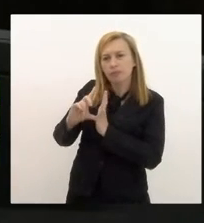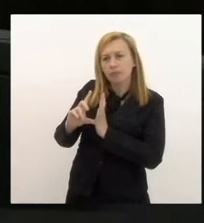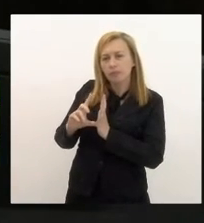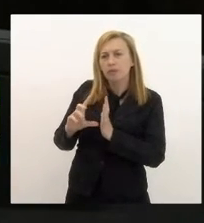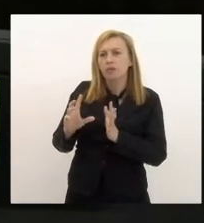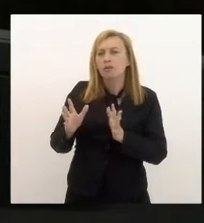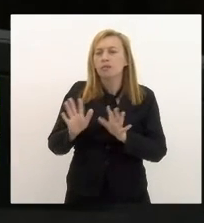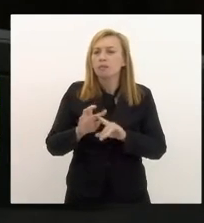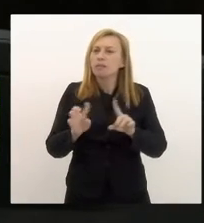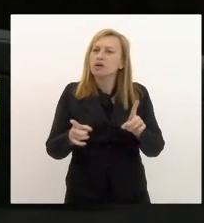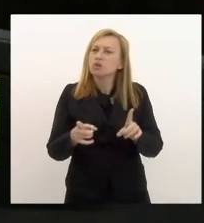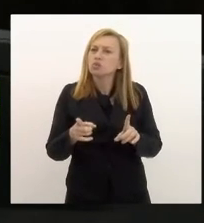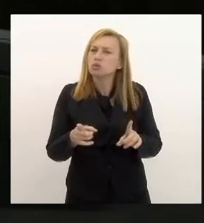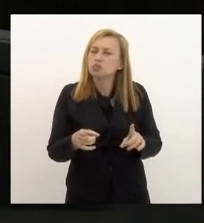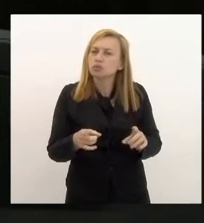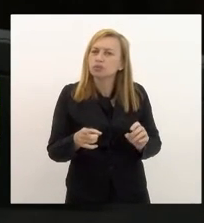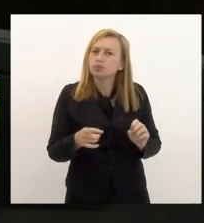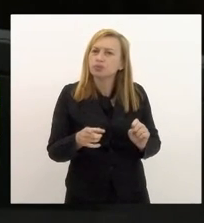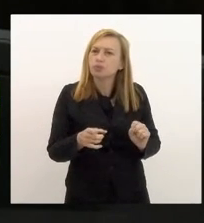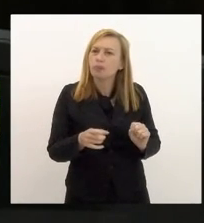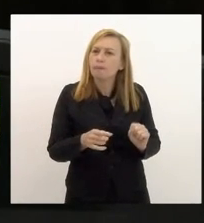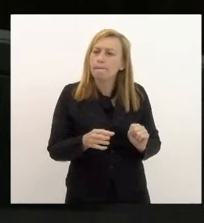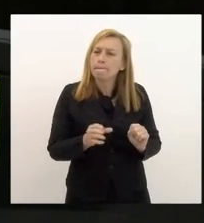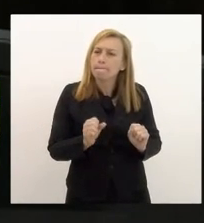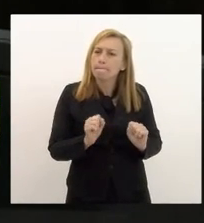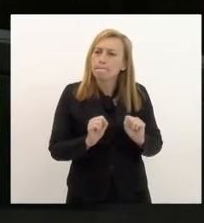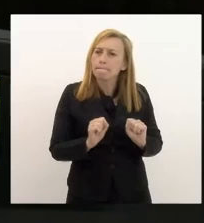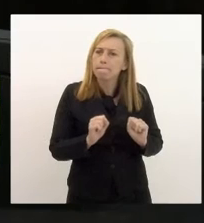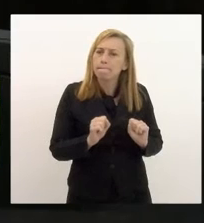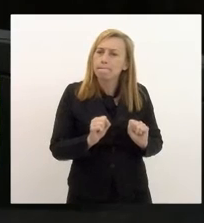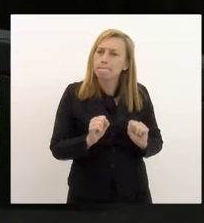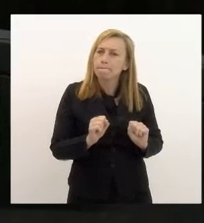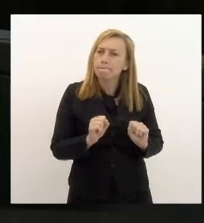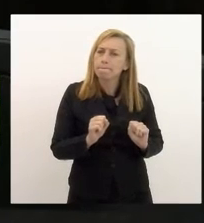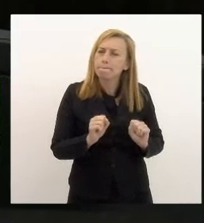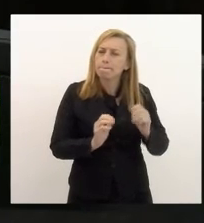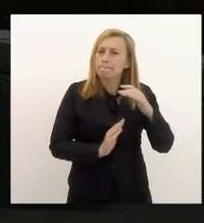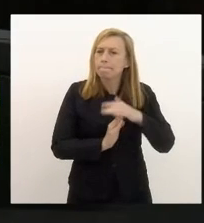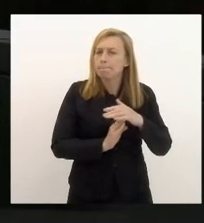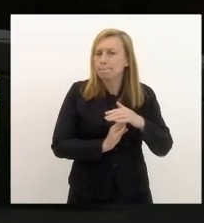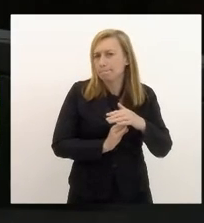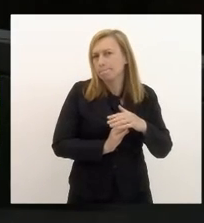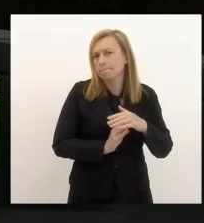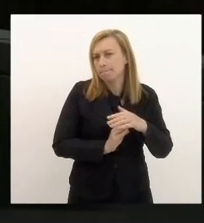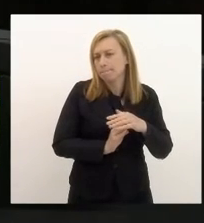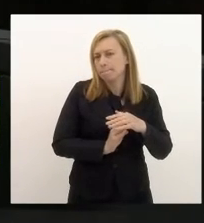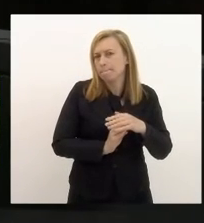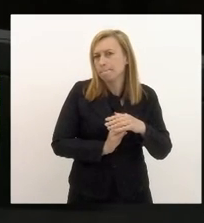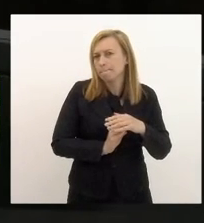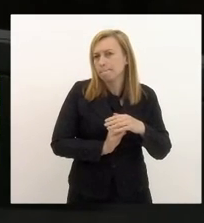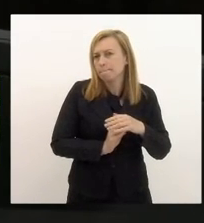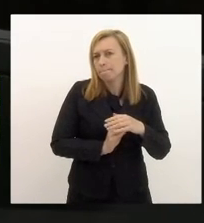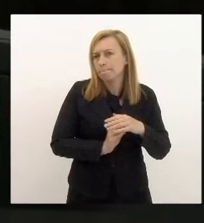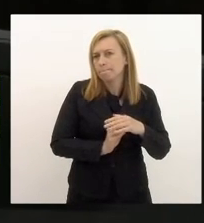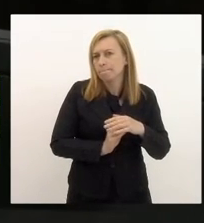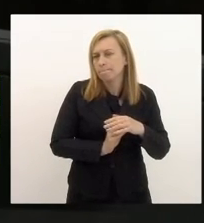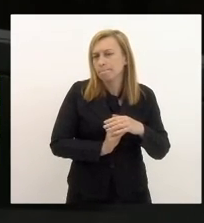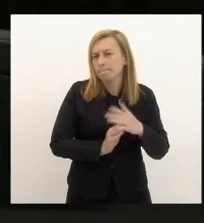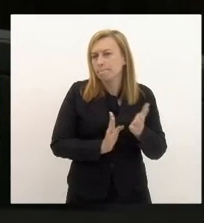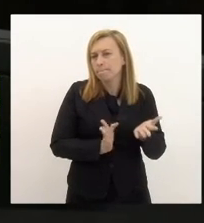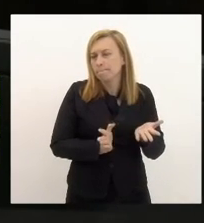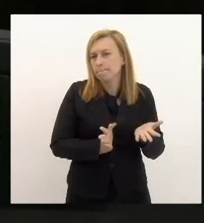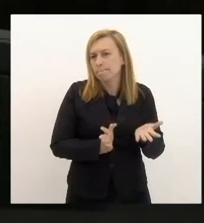a gente tem um um certo limite estabelecido pelo